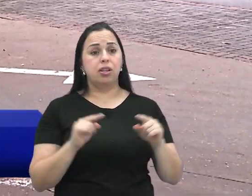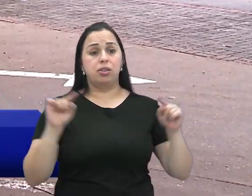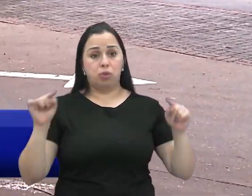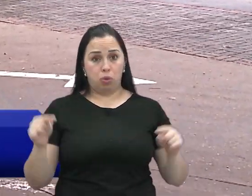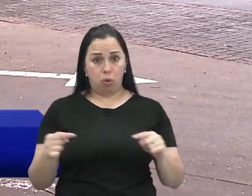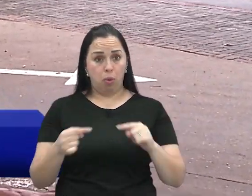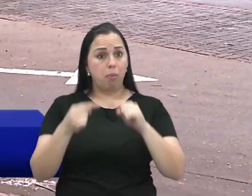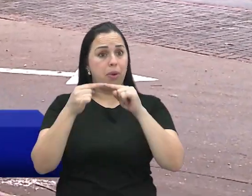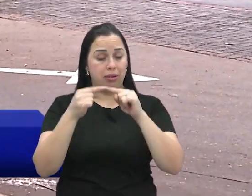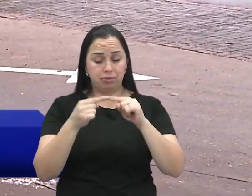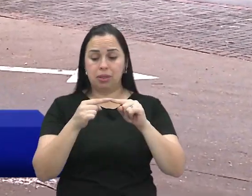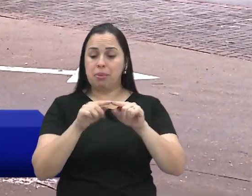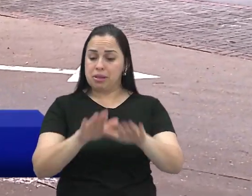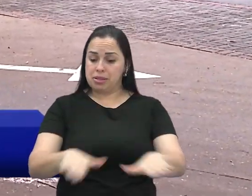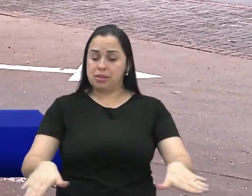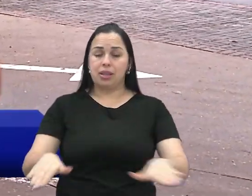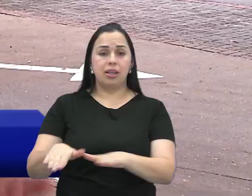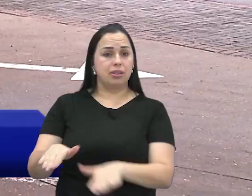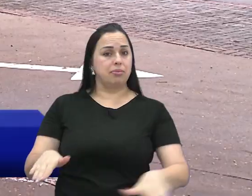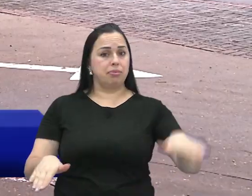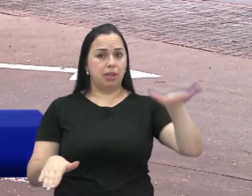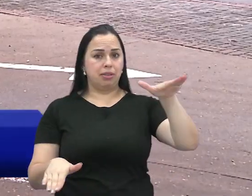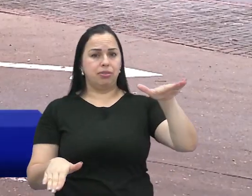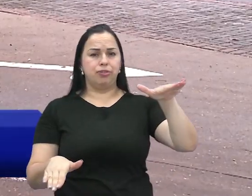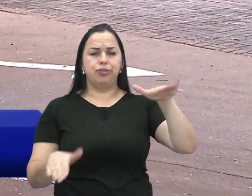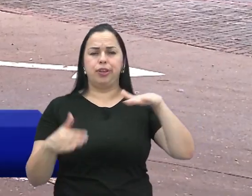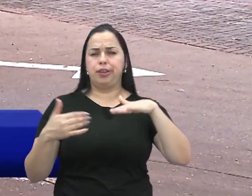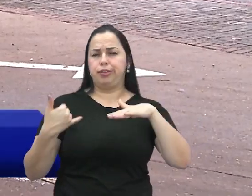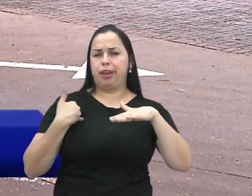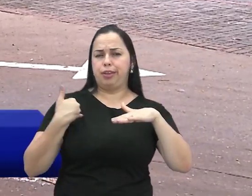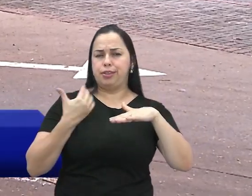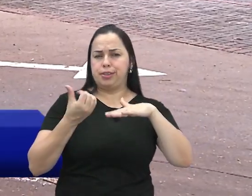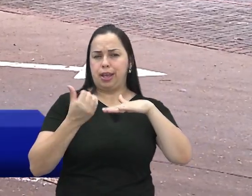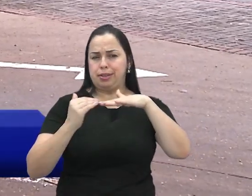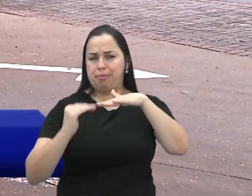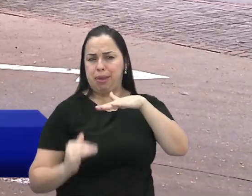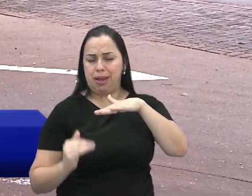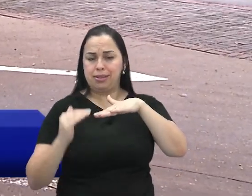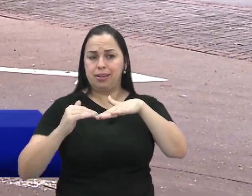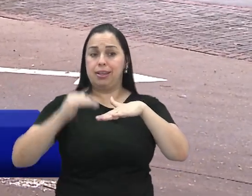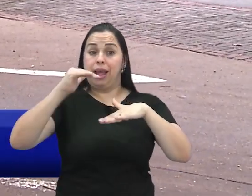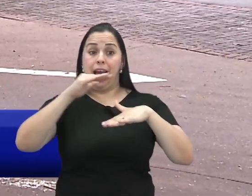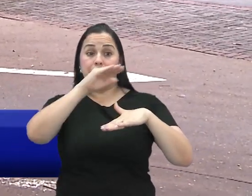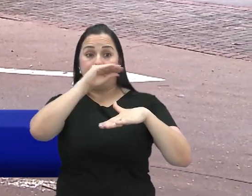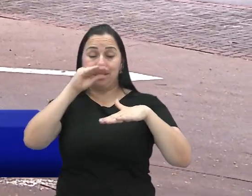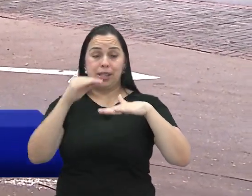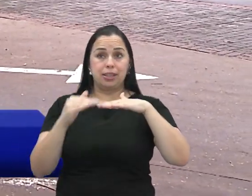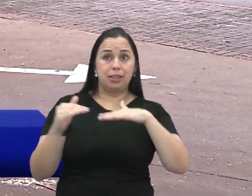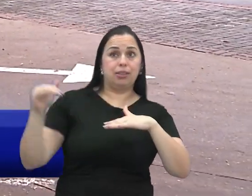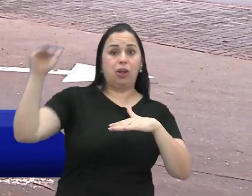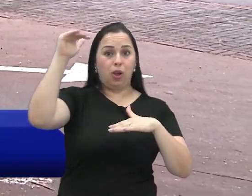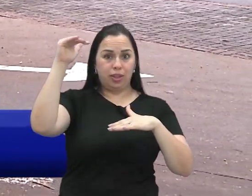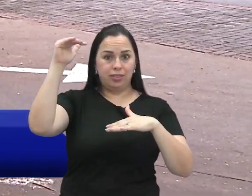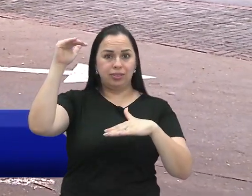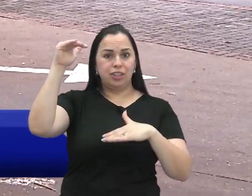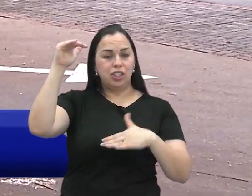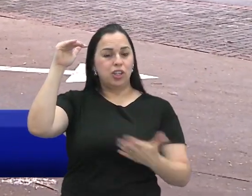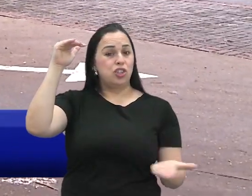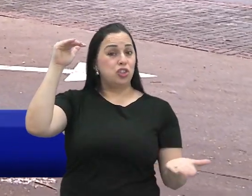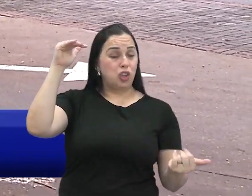ofertando o calendário vacinal para todas as idades. Você oferece para crianças menores de 6 anos, adolescentes, adultos,